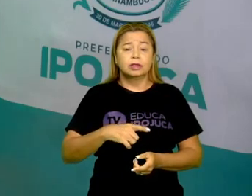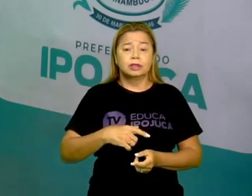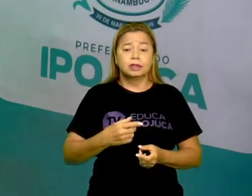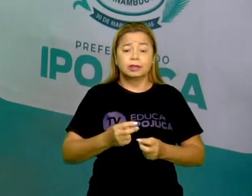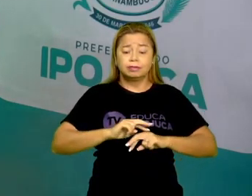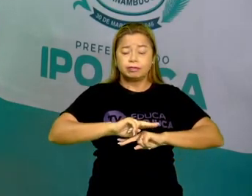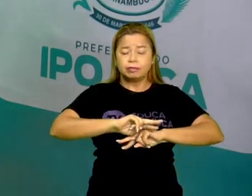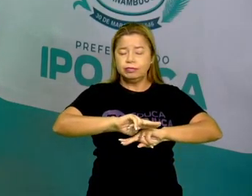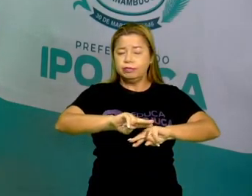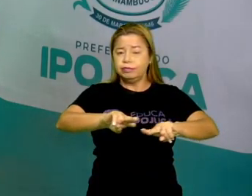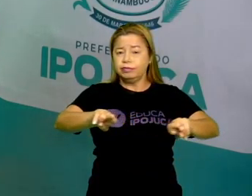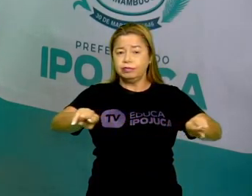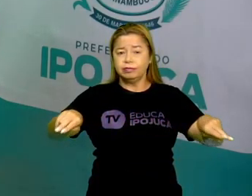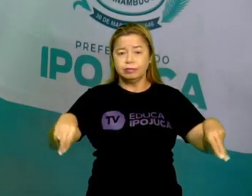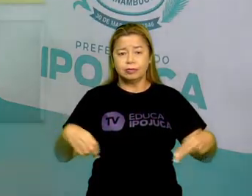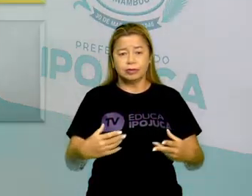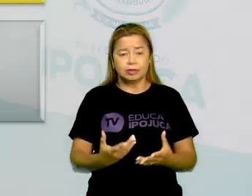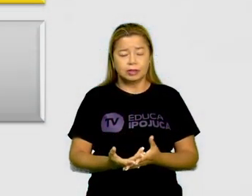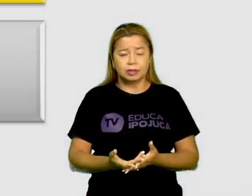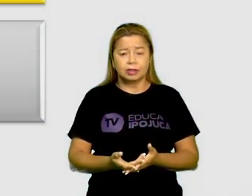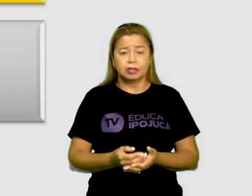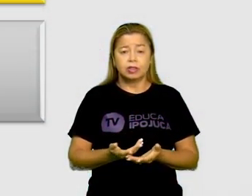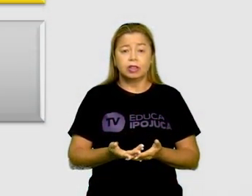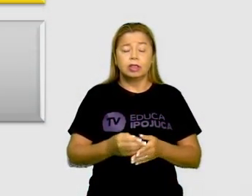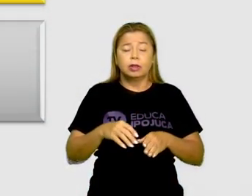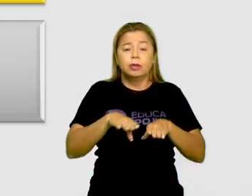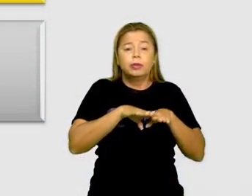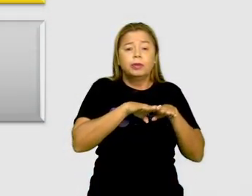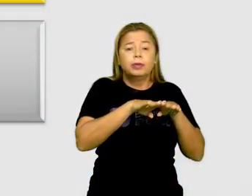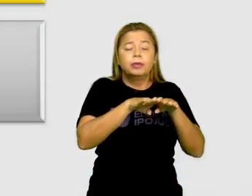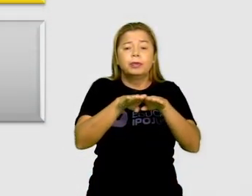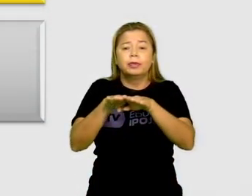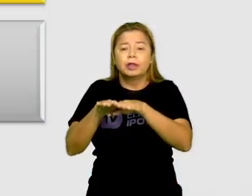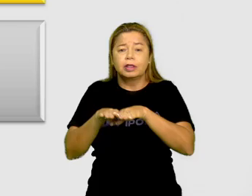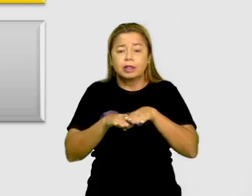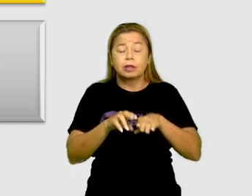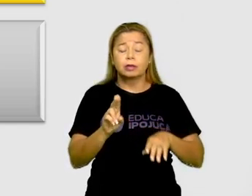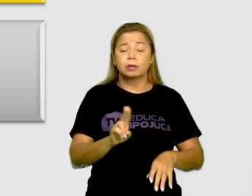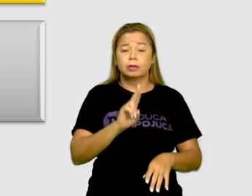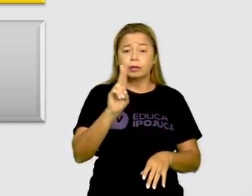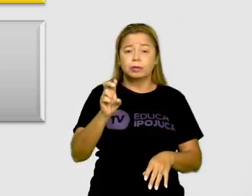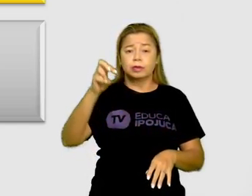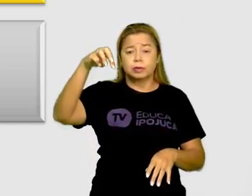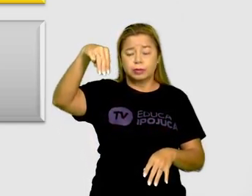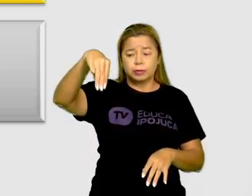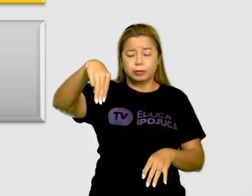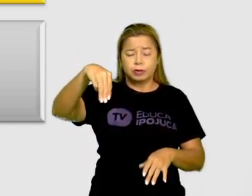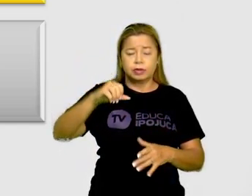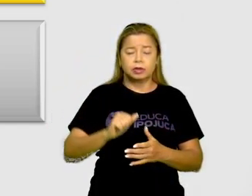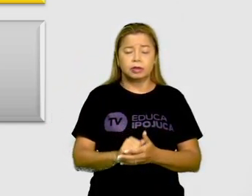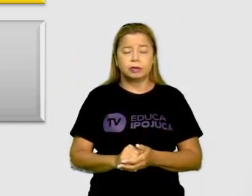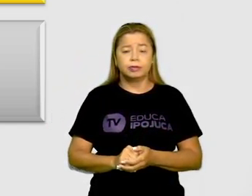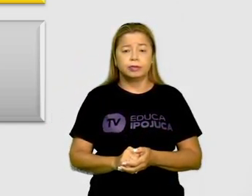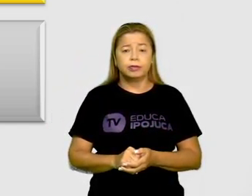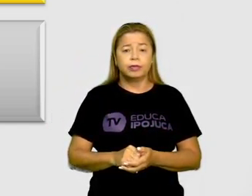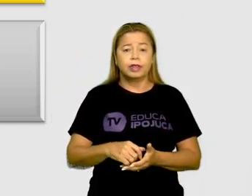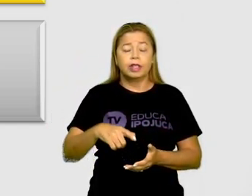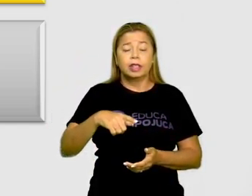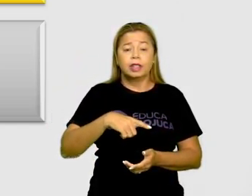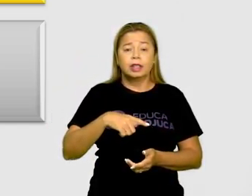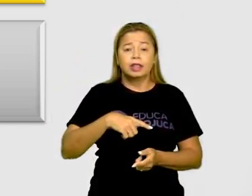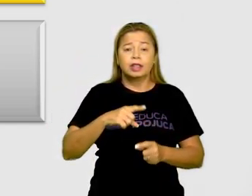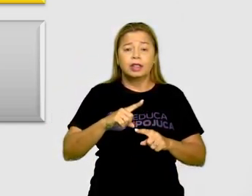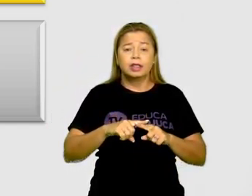medida. A unidade padrão do sistema internacional é o metro, esse primeiro quadrado. Mas também tem os